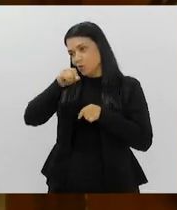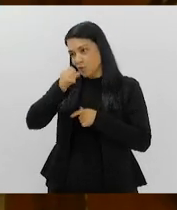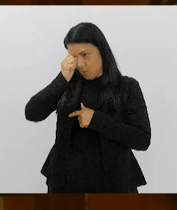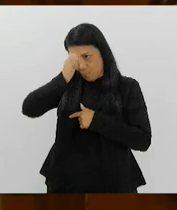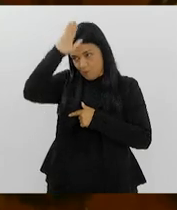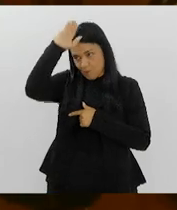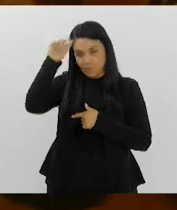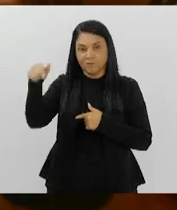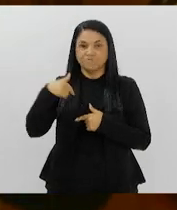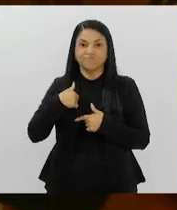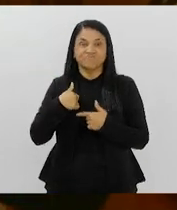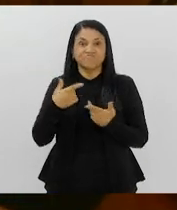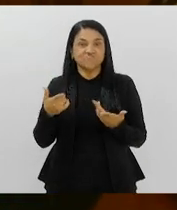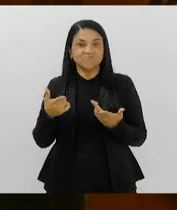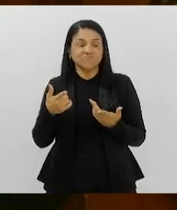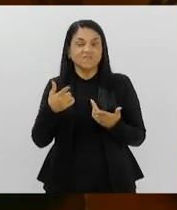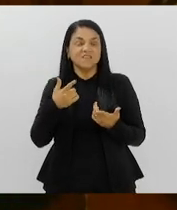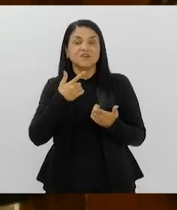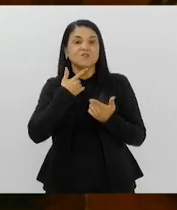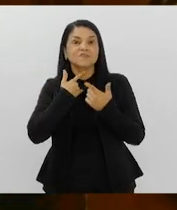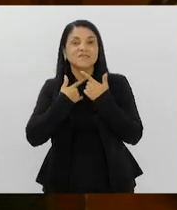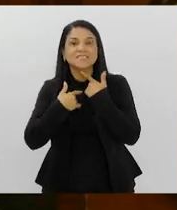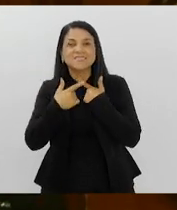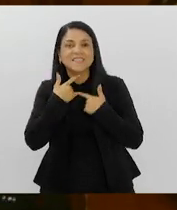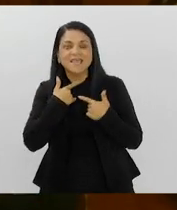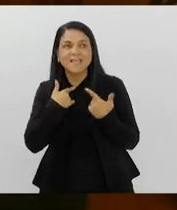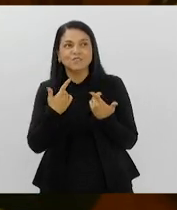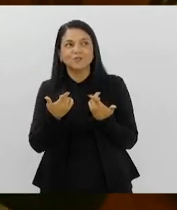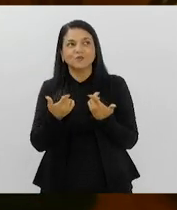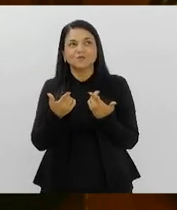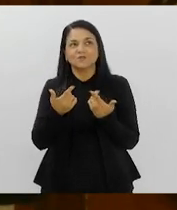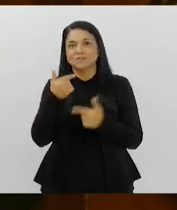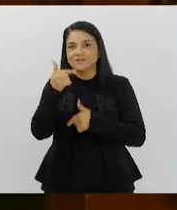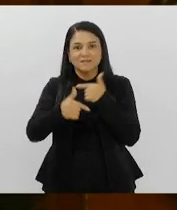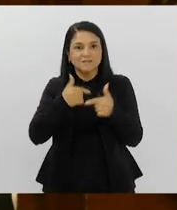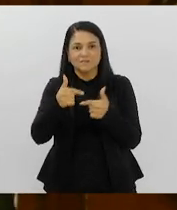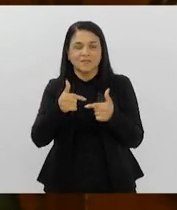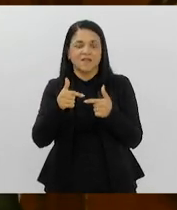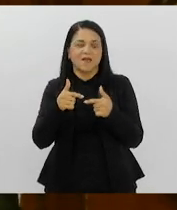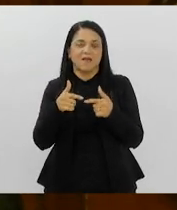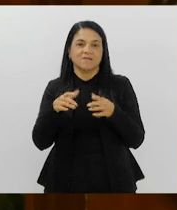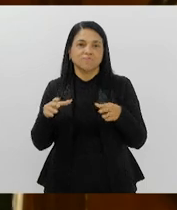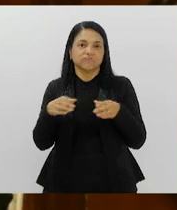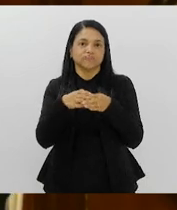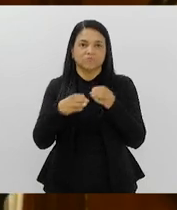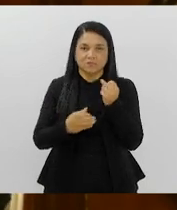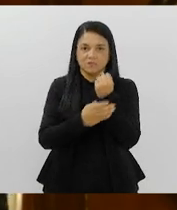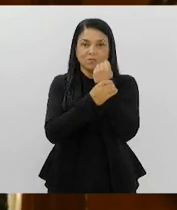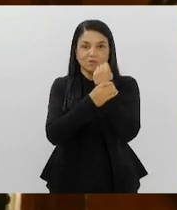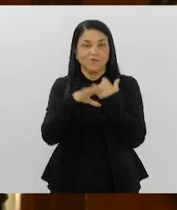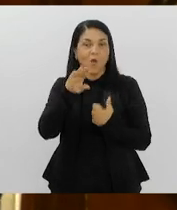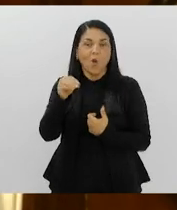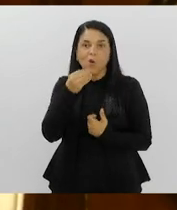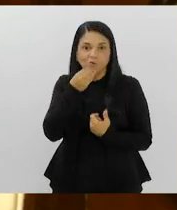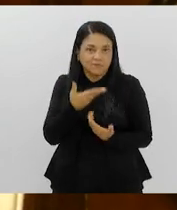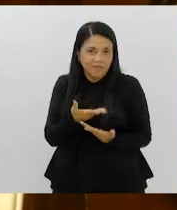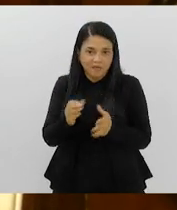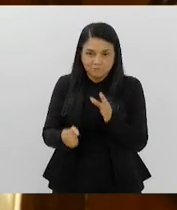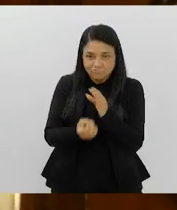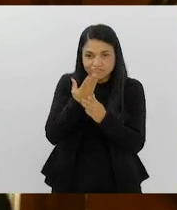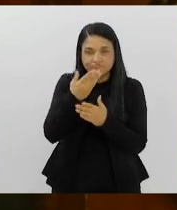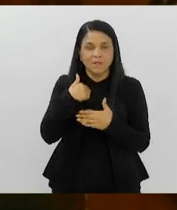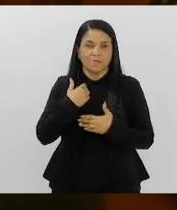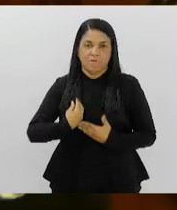tinha o desejo, se eu não escondo, de trabalhar na Força de Segurança. Mas foi uma oportunidade que apareceu. E eu creio que assim também é com